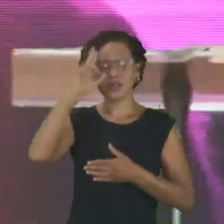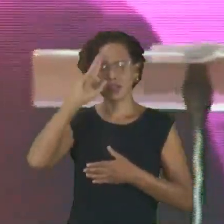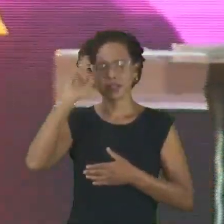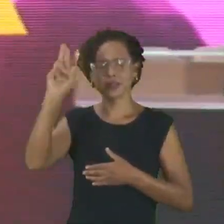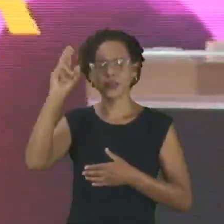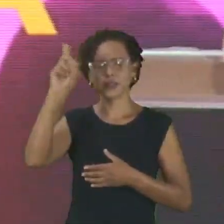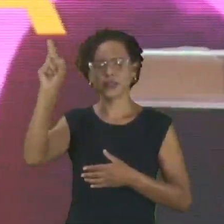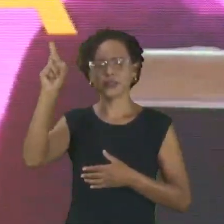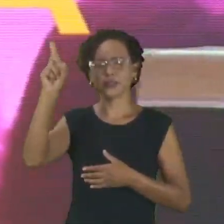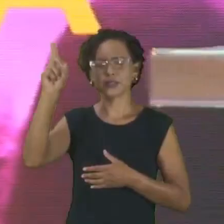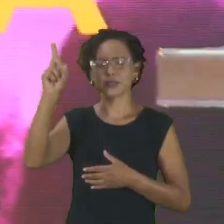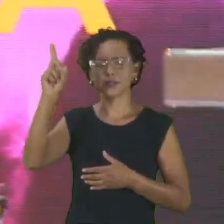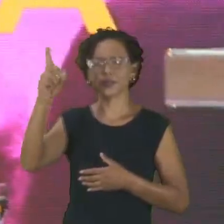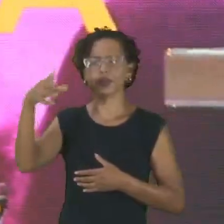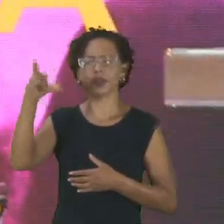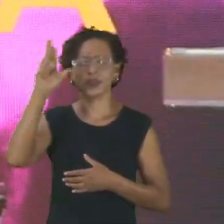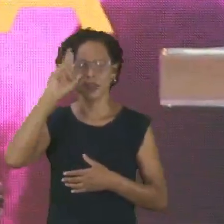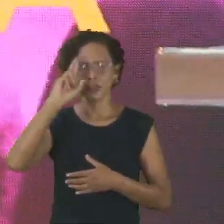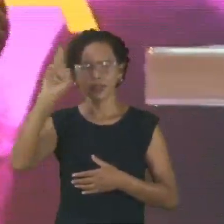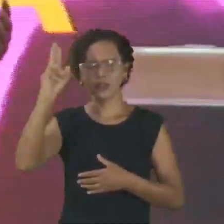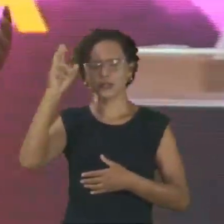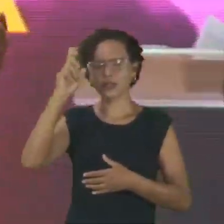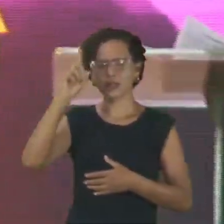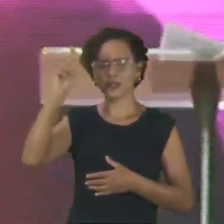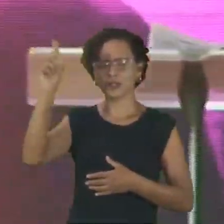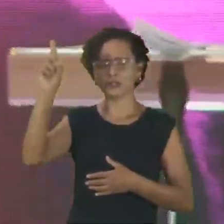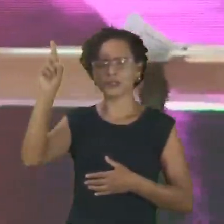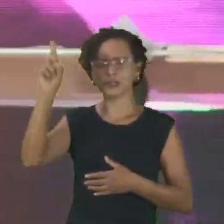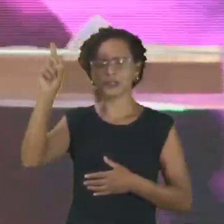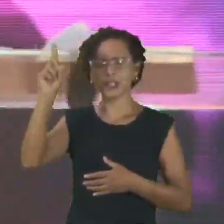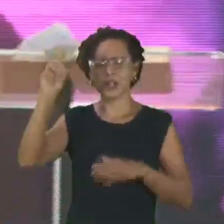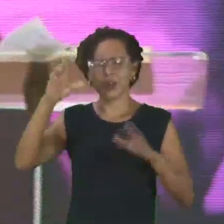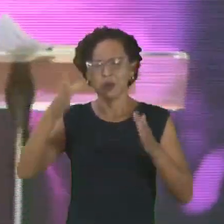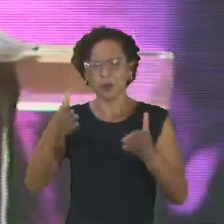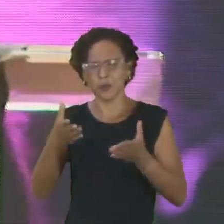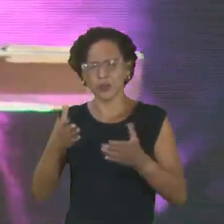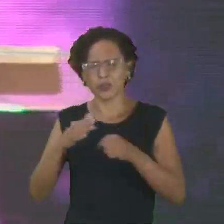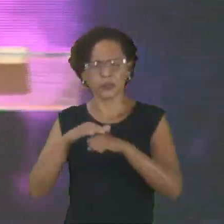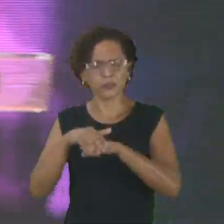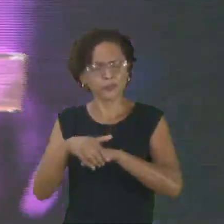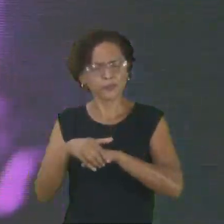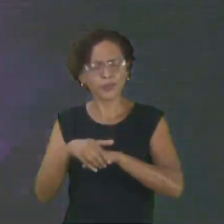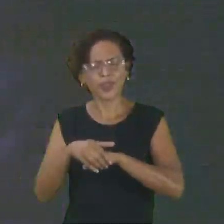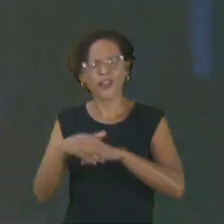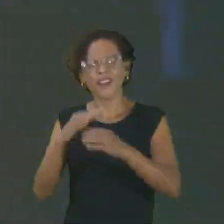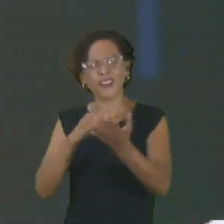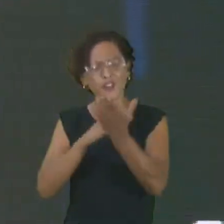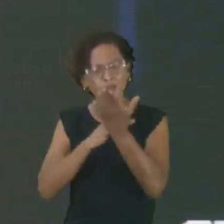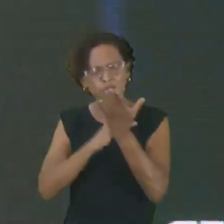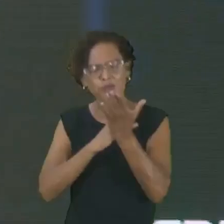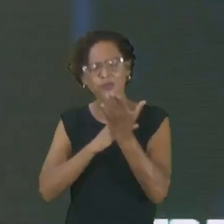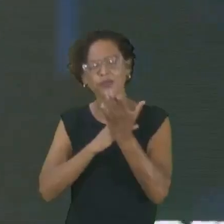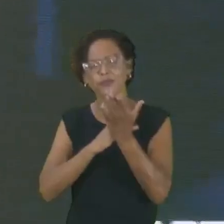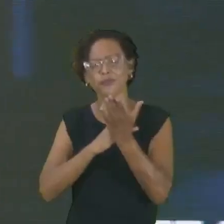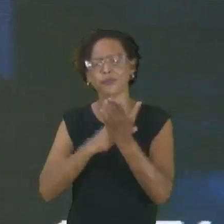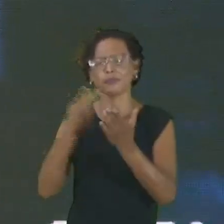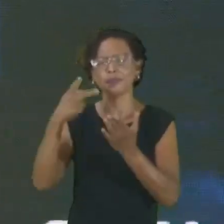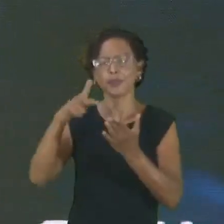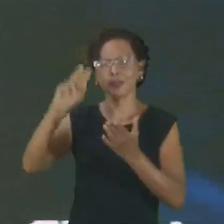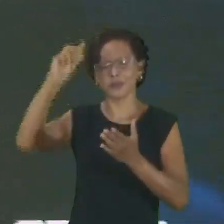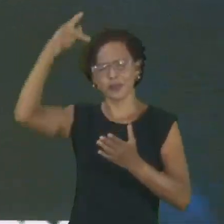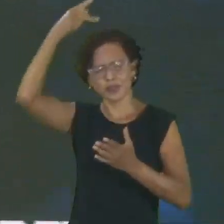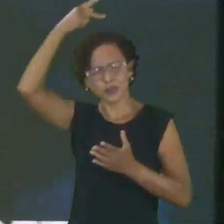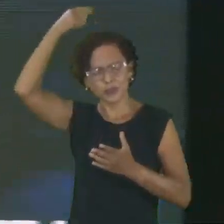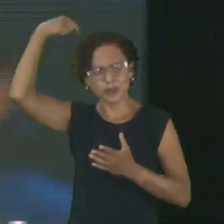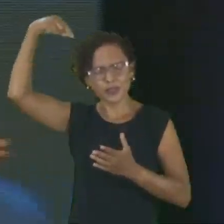Deus, diga mais forte, Senhor Deus, nesta noite, ajude-me, pelo teu